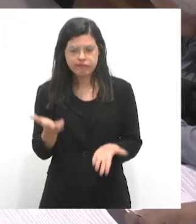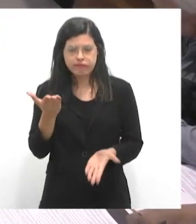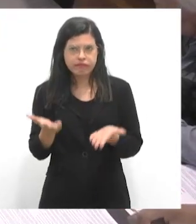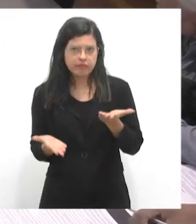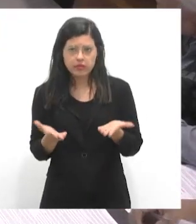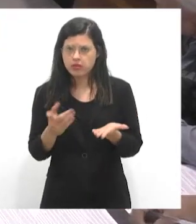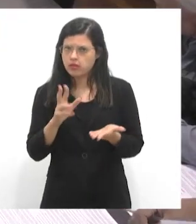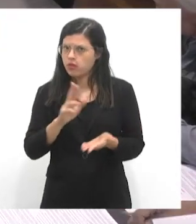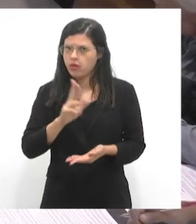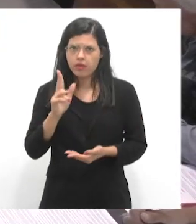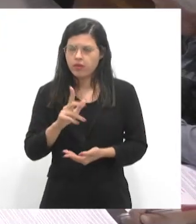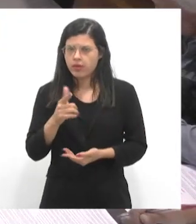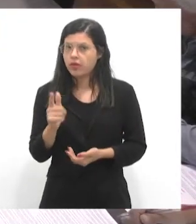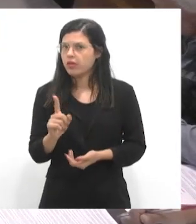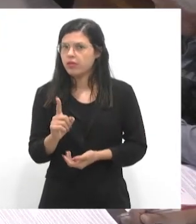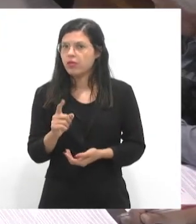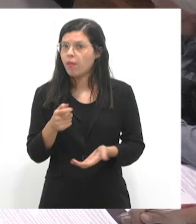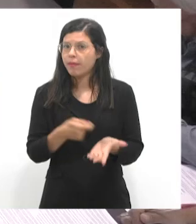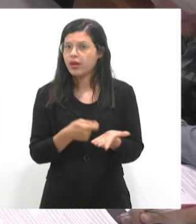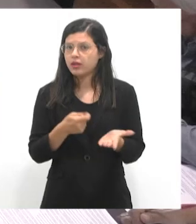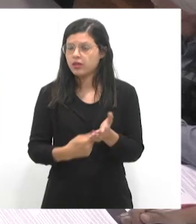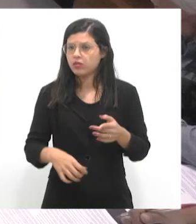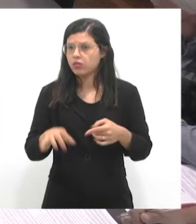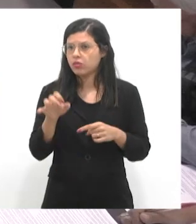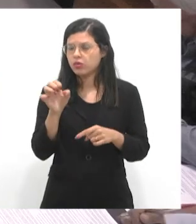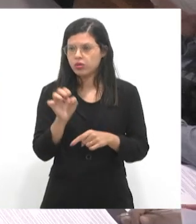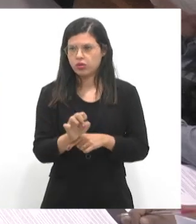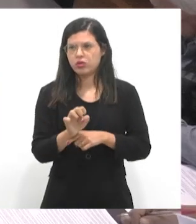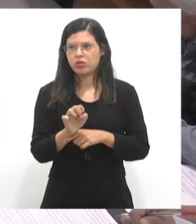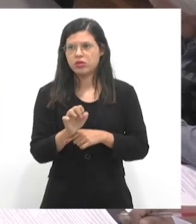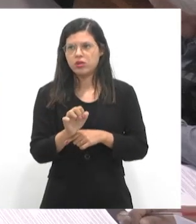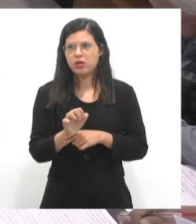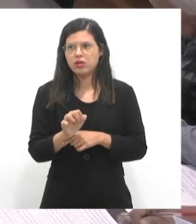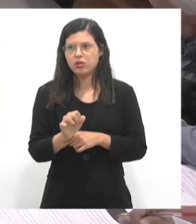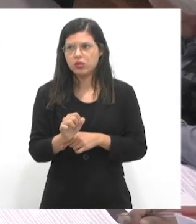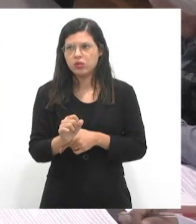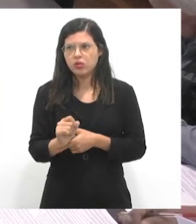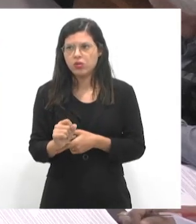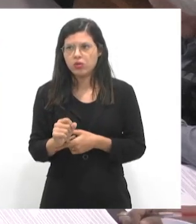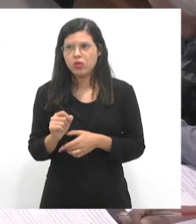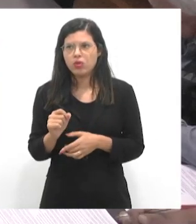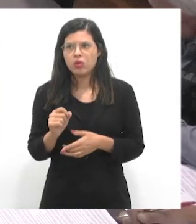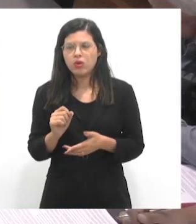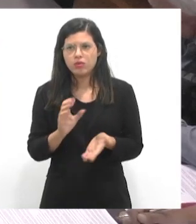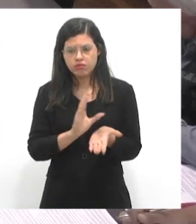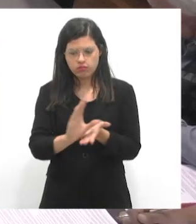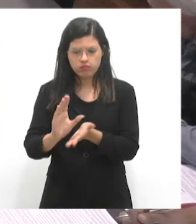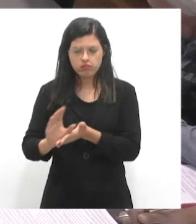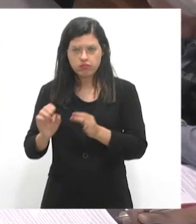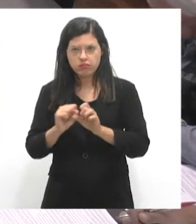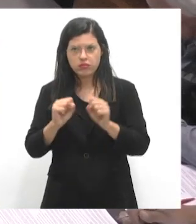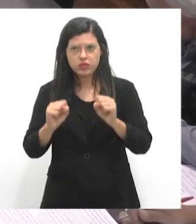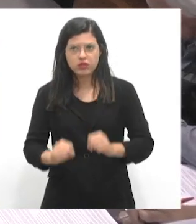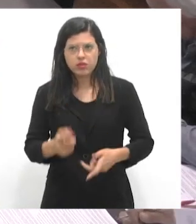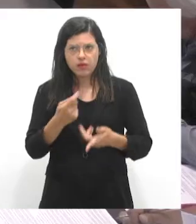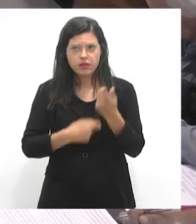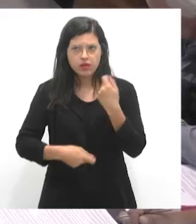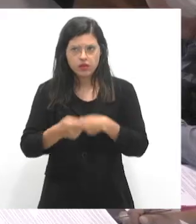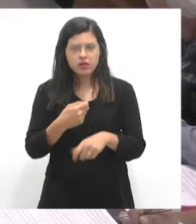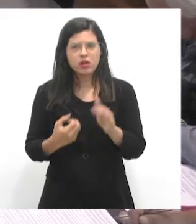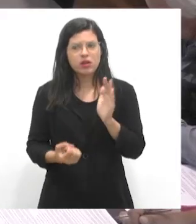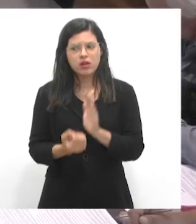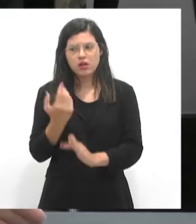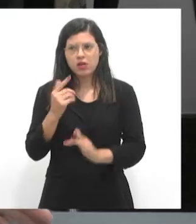obrigação do Estado é suprir o sistema financeiro criado por essa Casa